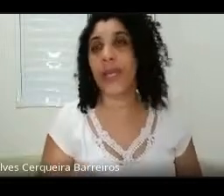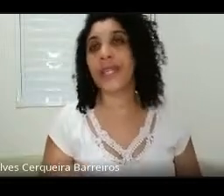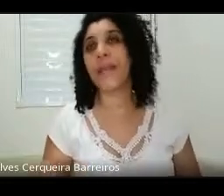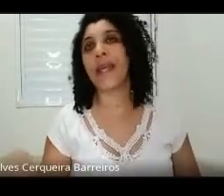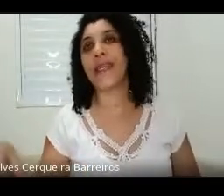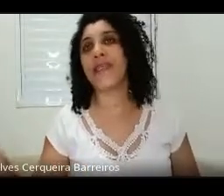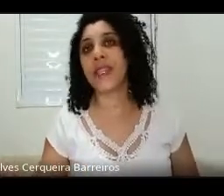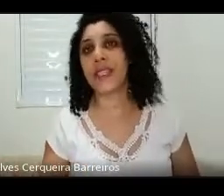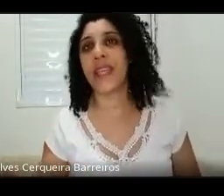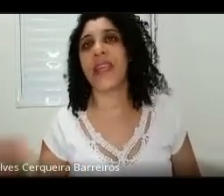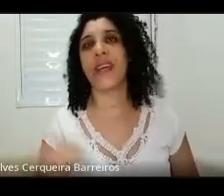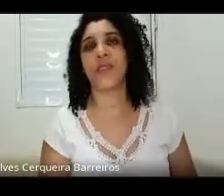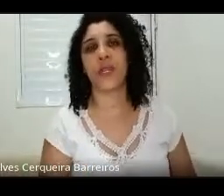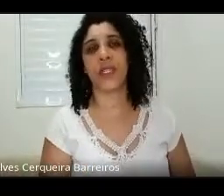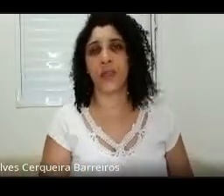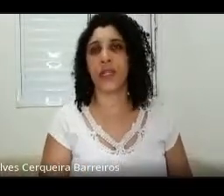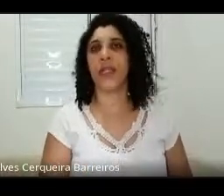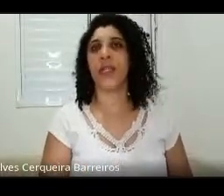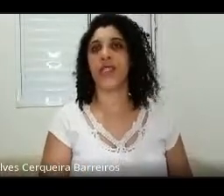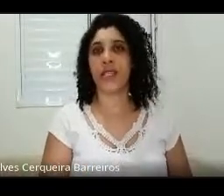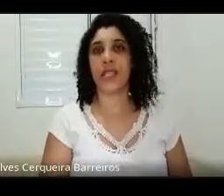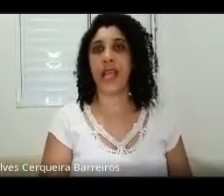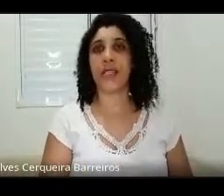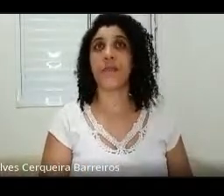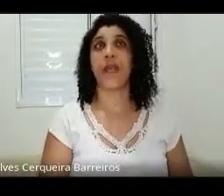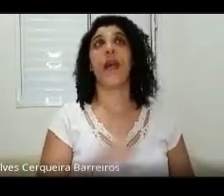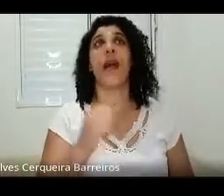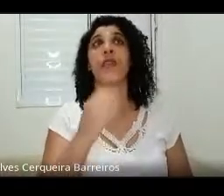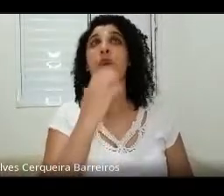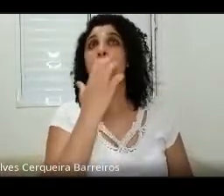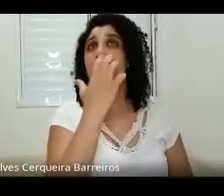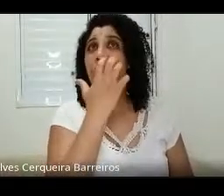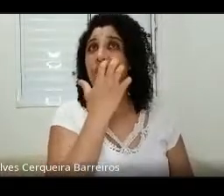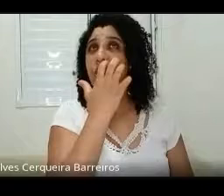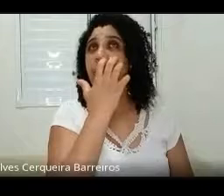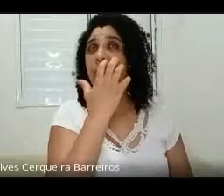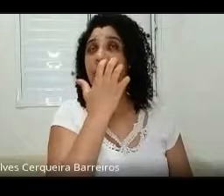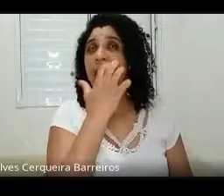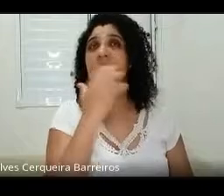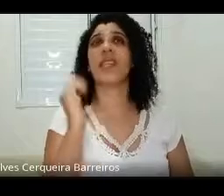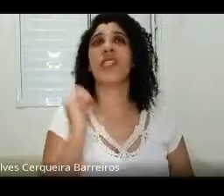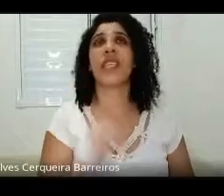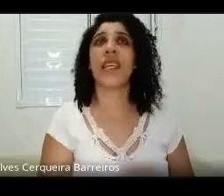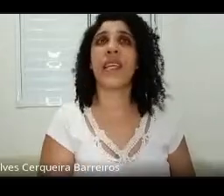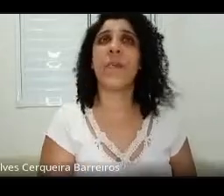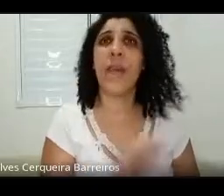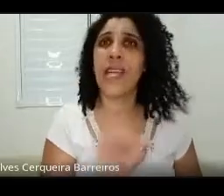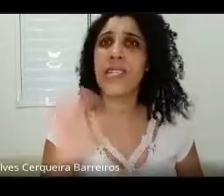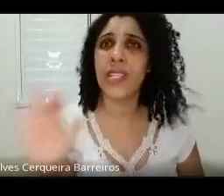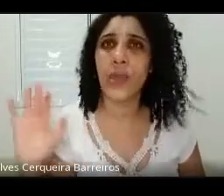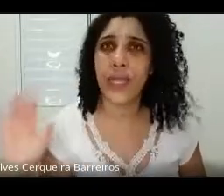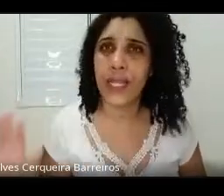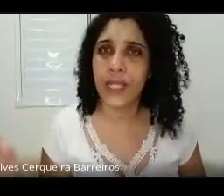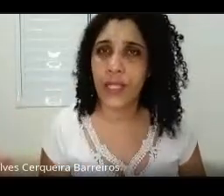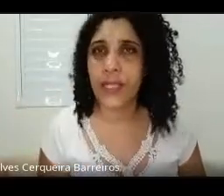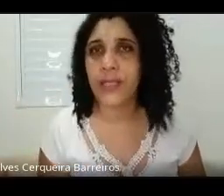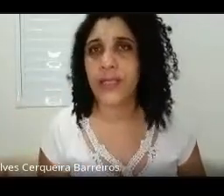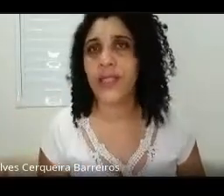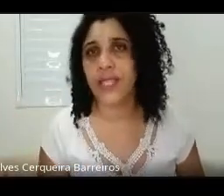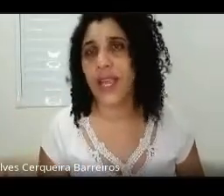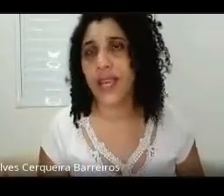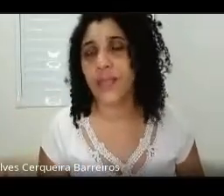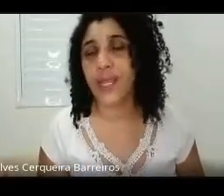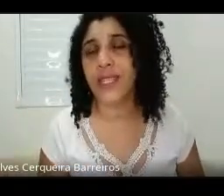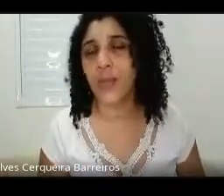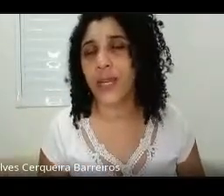Então, cada país vai ter a sua língua de sinais. Atualmente, catalogada, já tem mais de 140 línguas